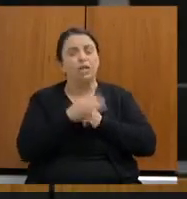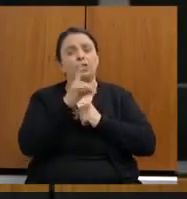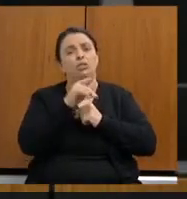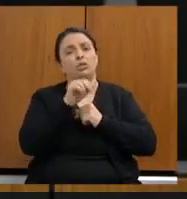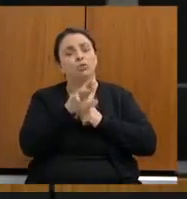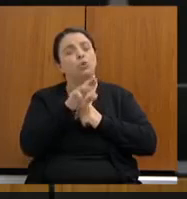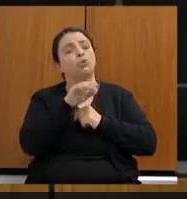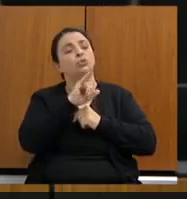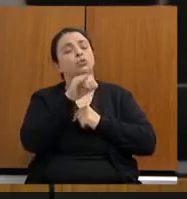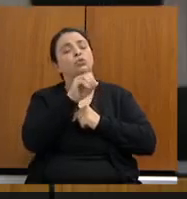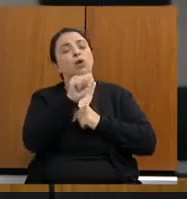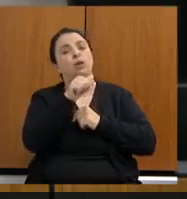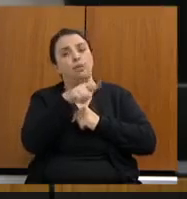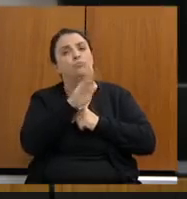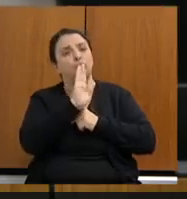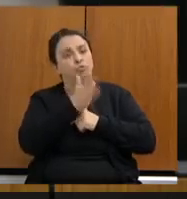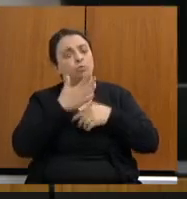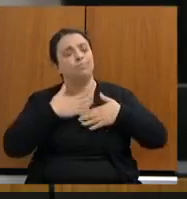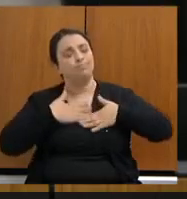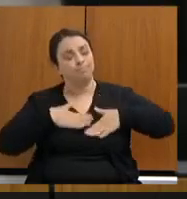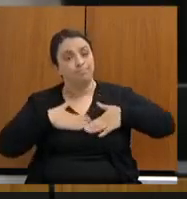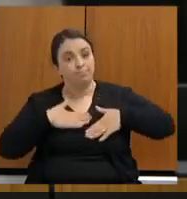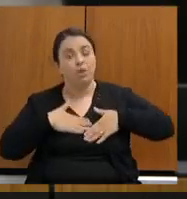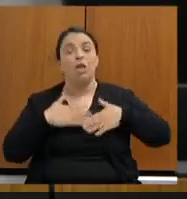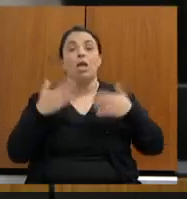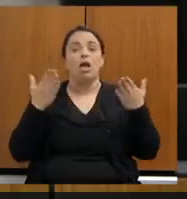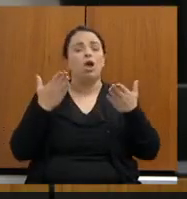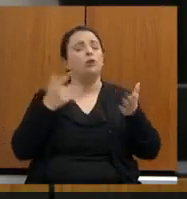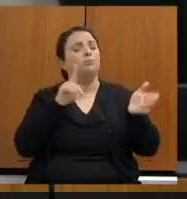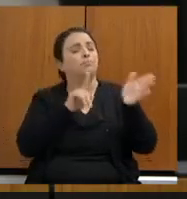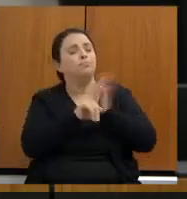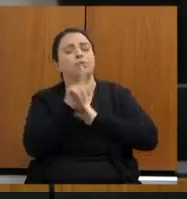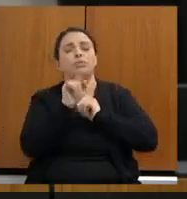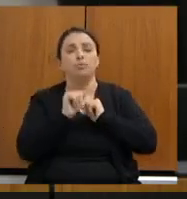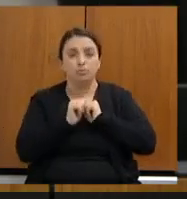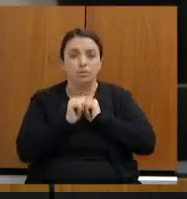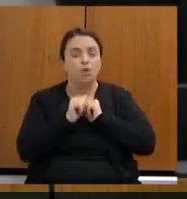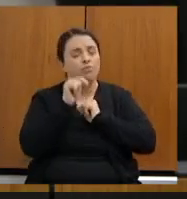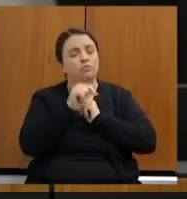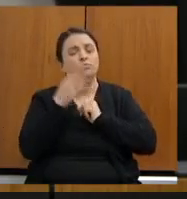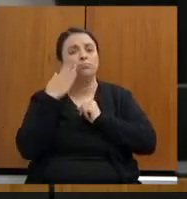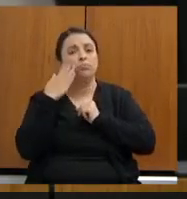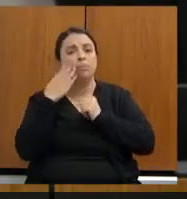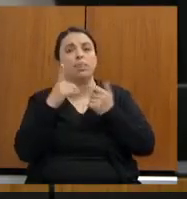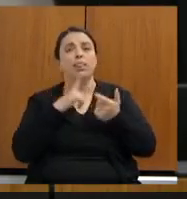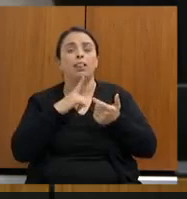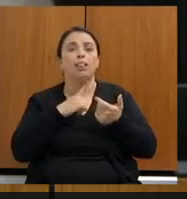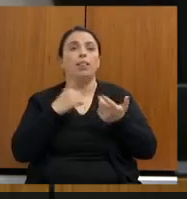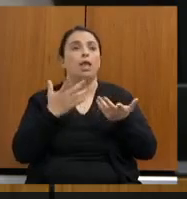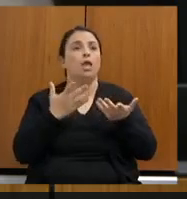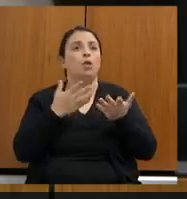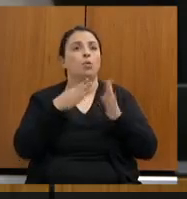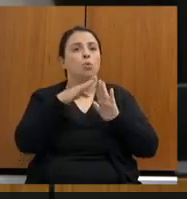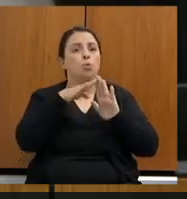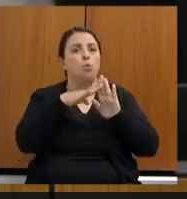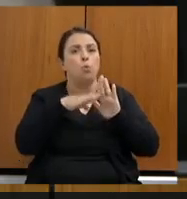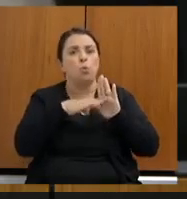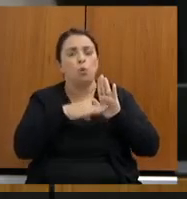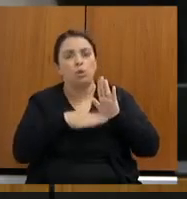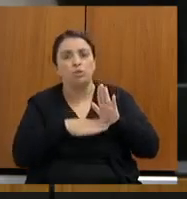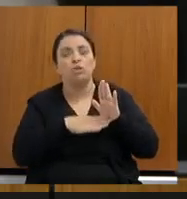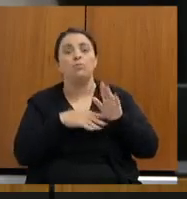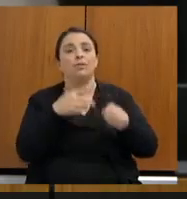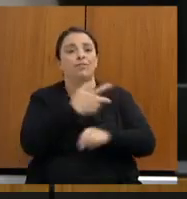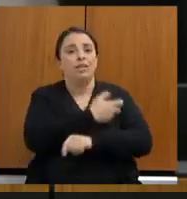espaço de tempo só dá uma respirada nós gostaria de saber do Senhor se o sorteio apresentação de um cronograma de ampliação